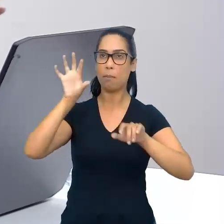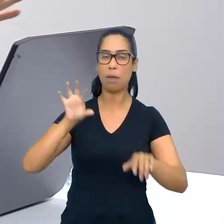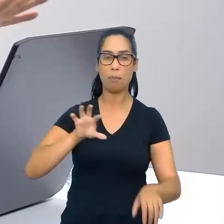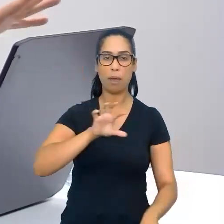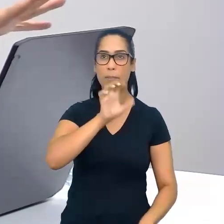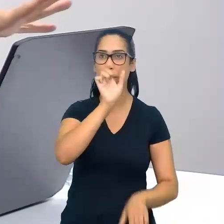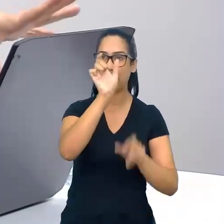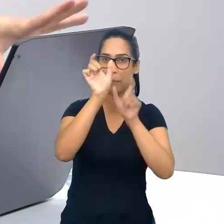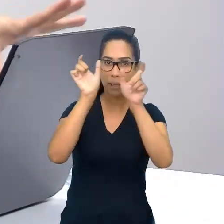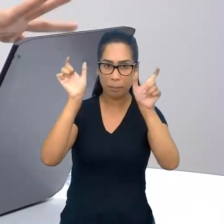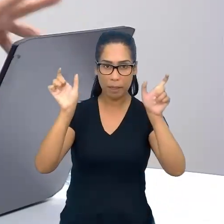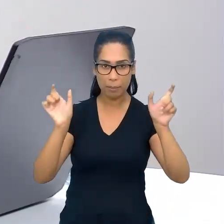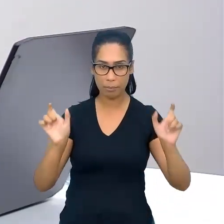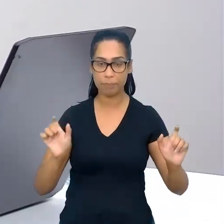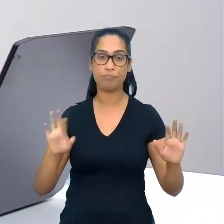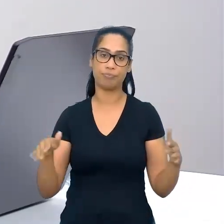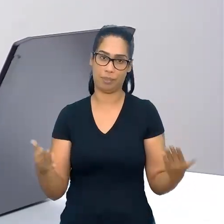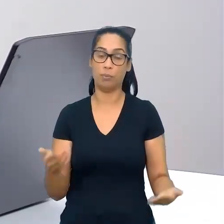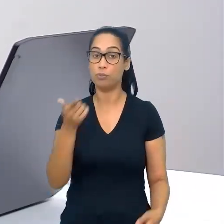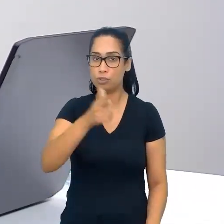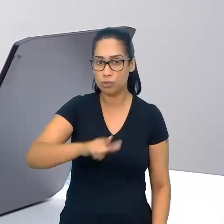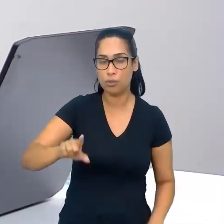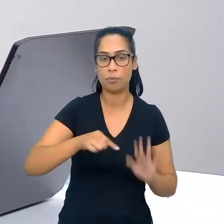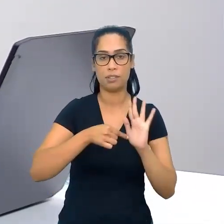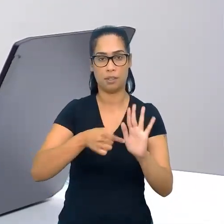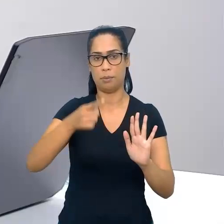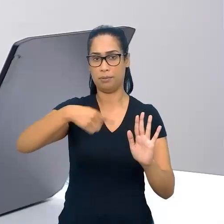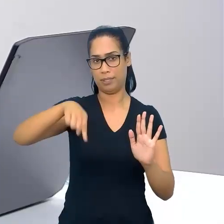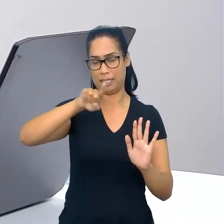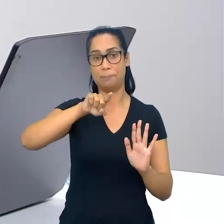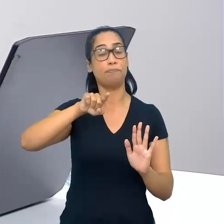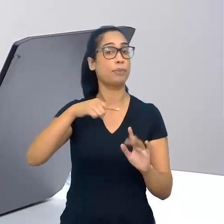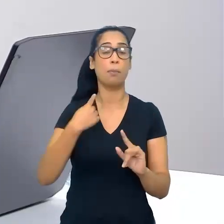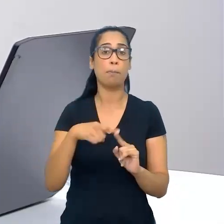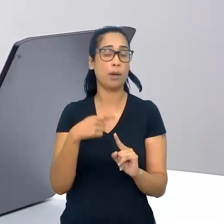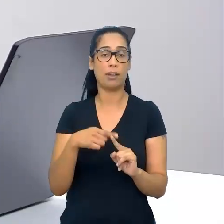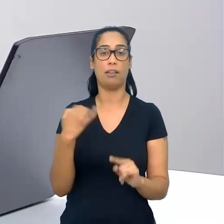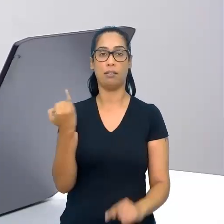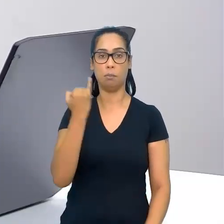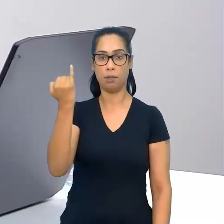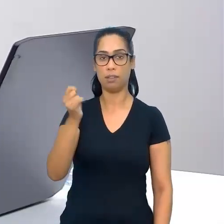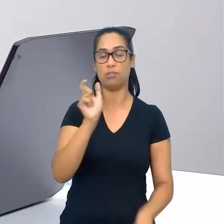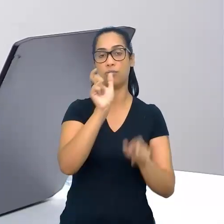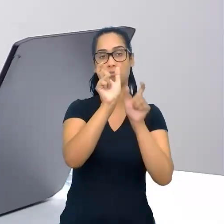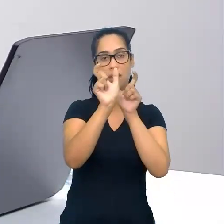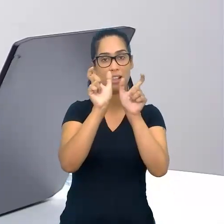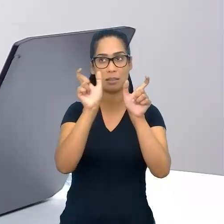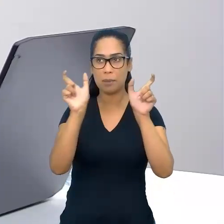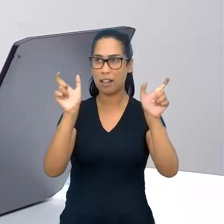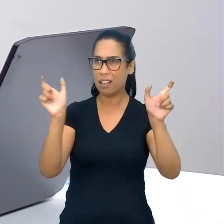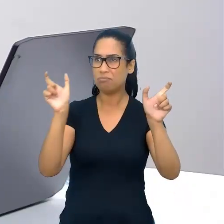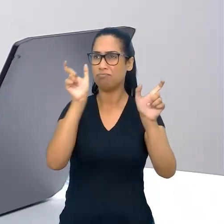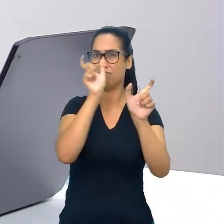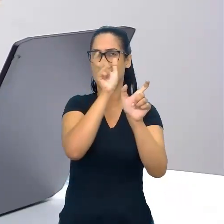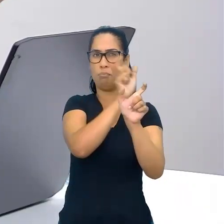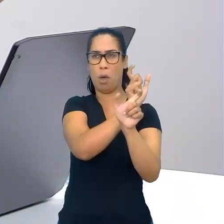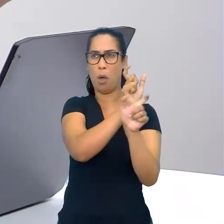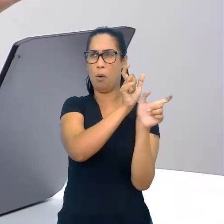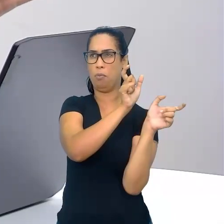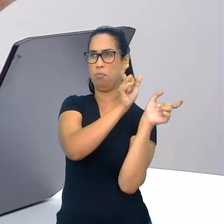é interessante notar né Verificar como que as palavras foram se alterando Então